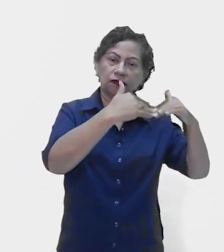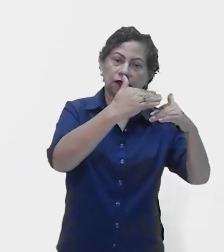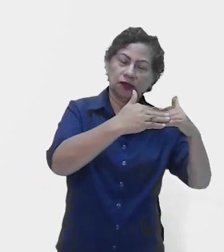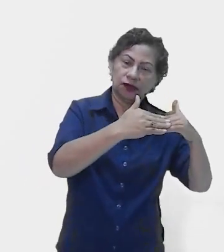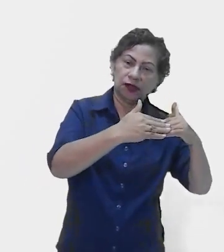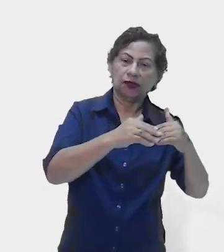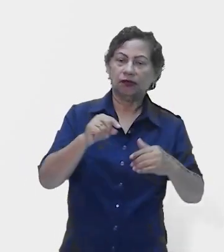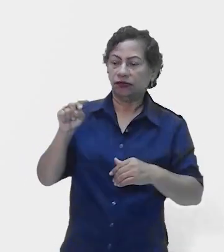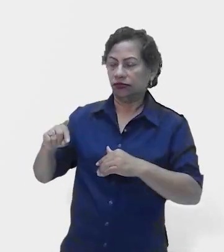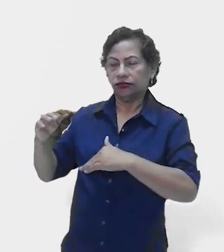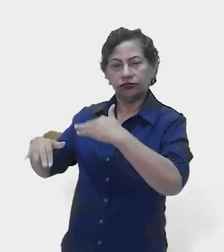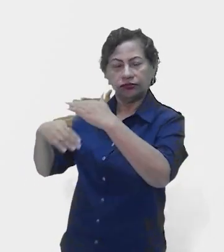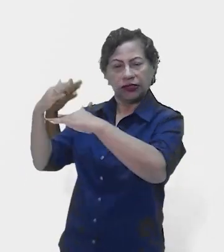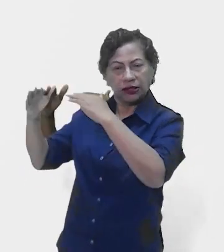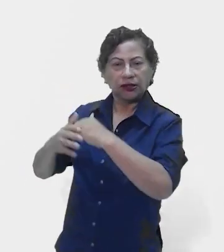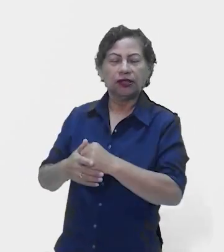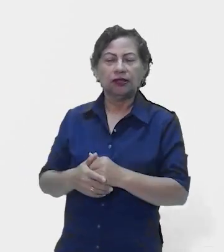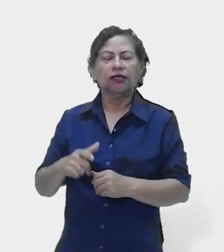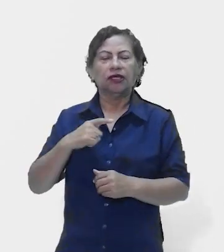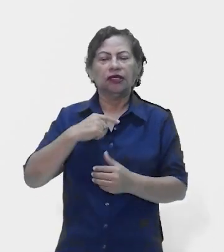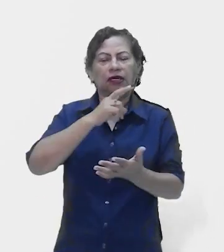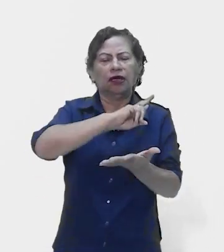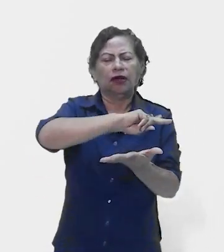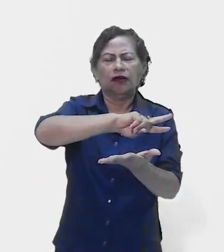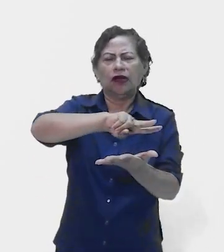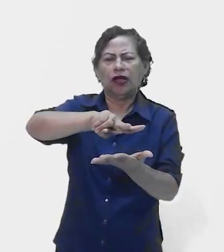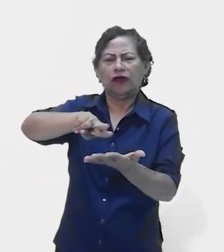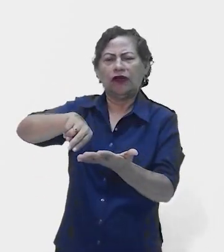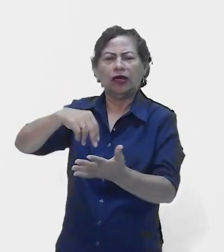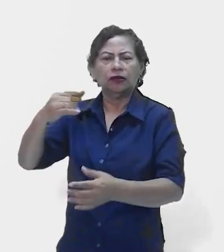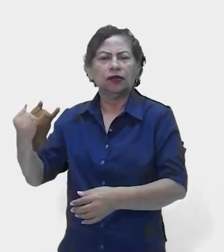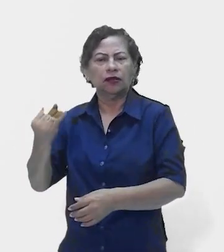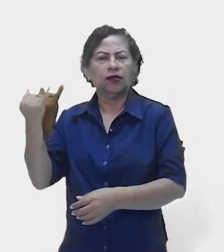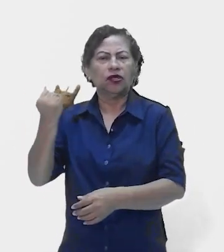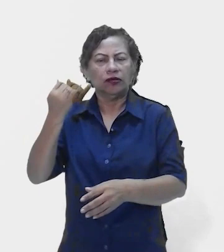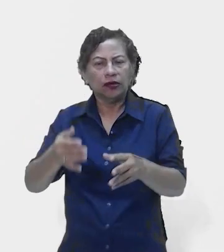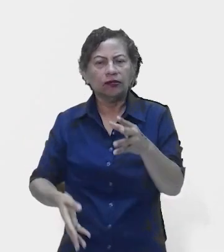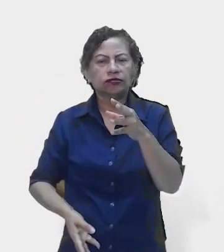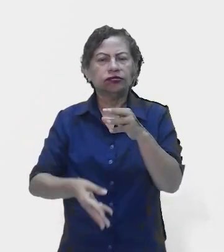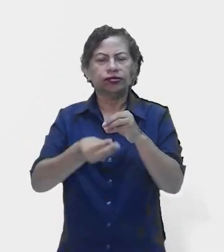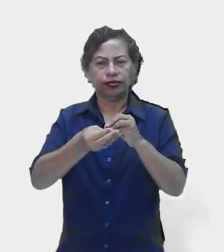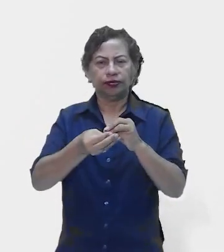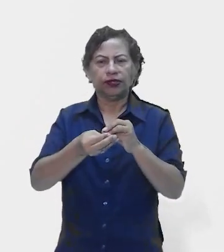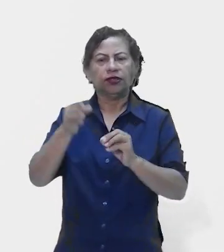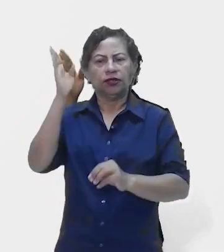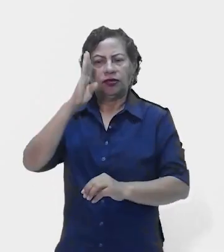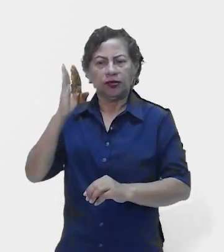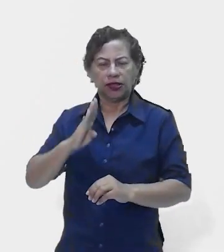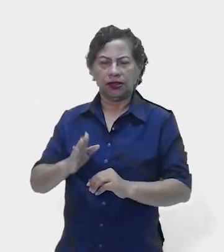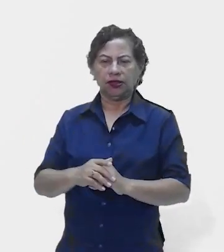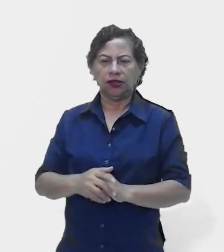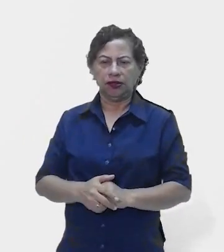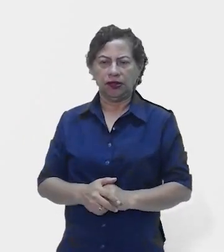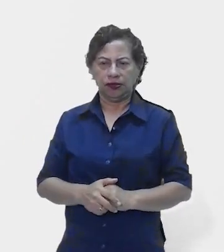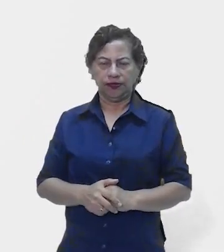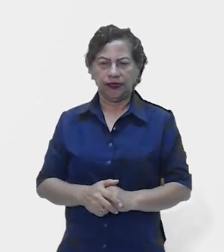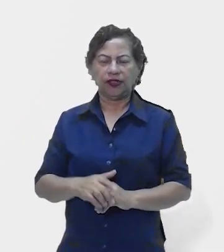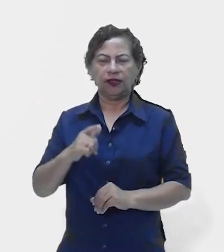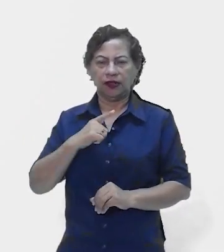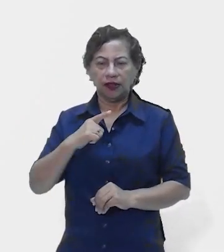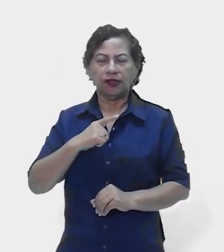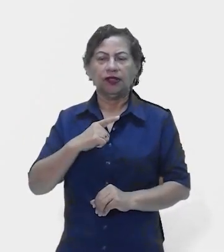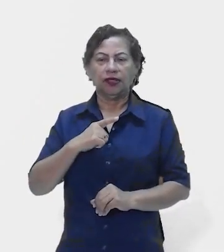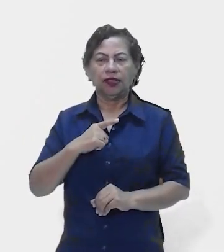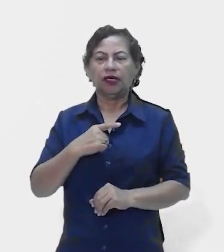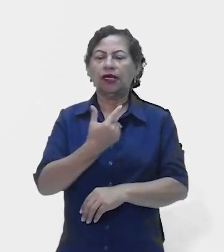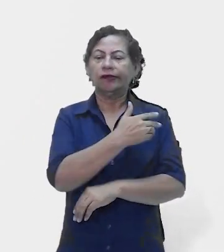tem diversos fatores que contribuíram para esse processo, tudo bem? E esses fatores estão ligados às questões naturais